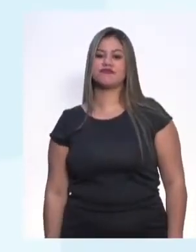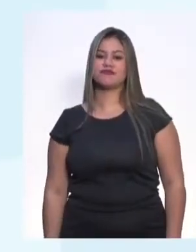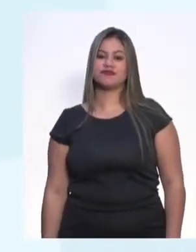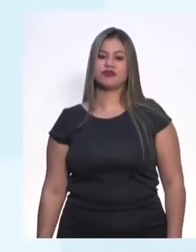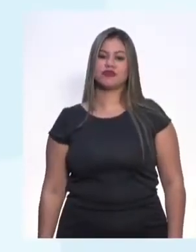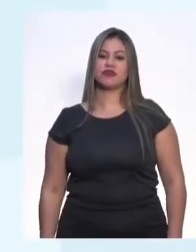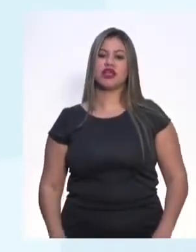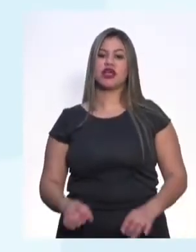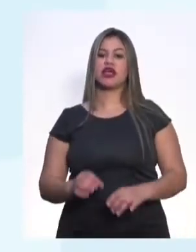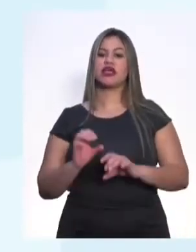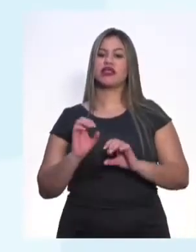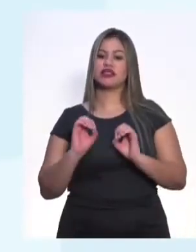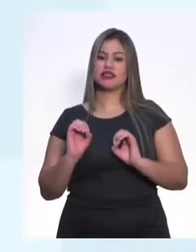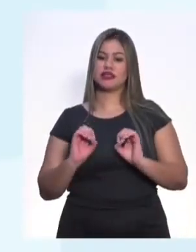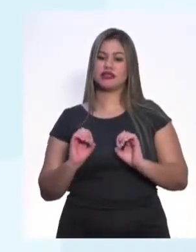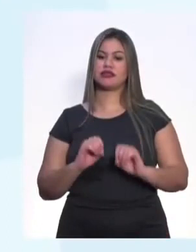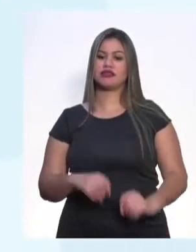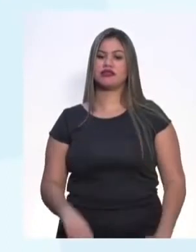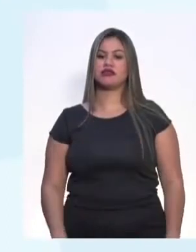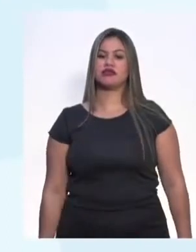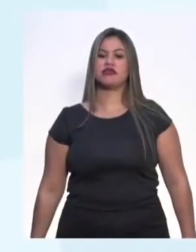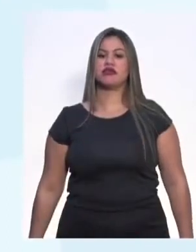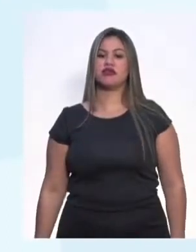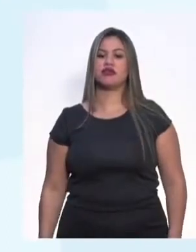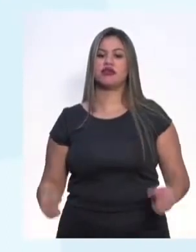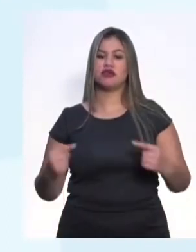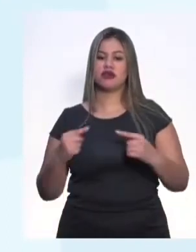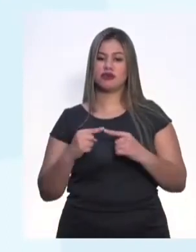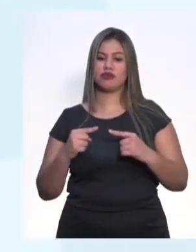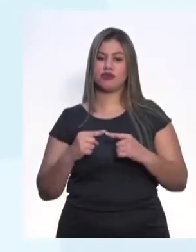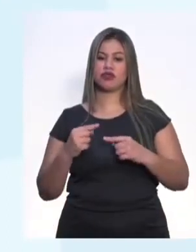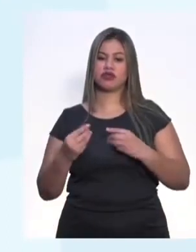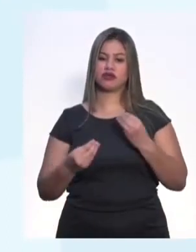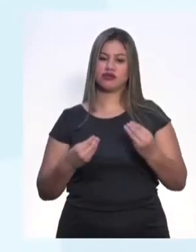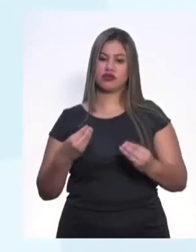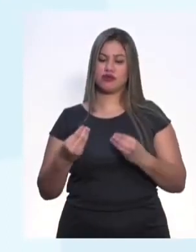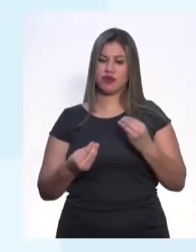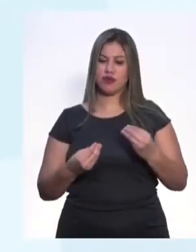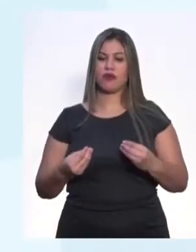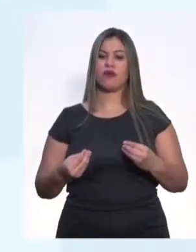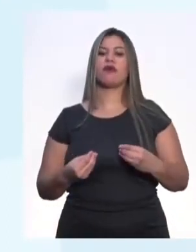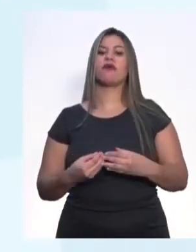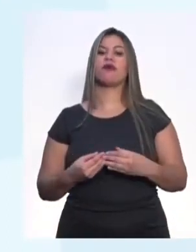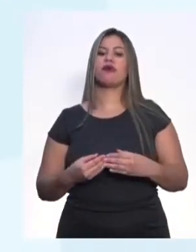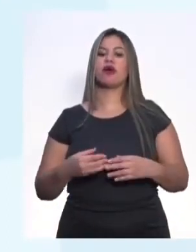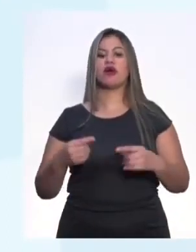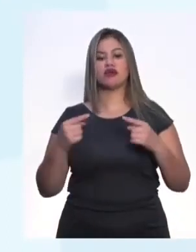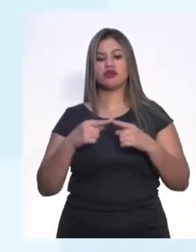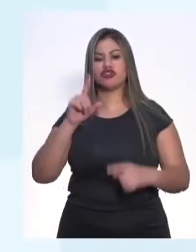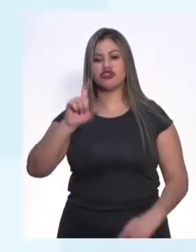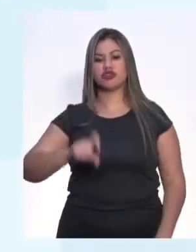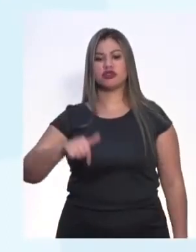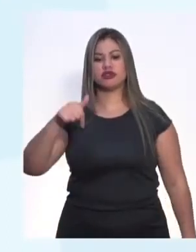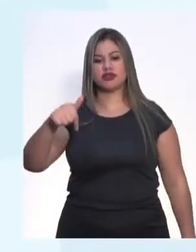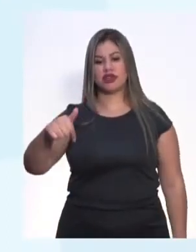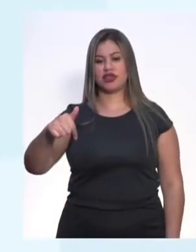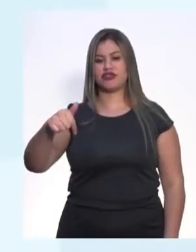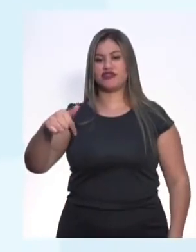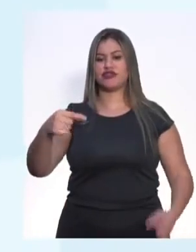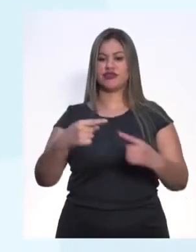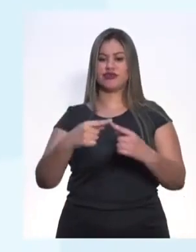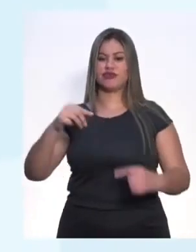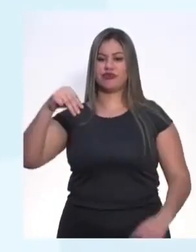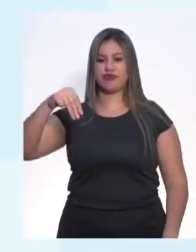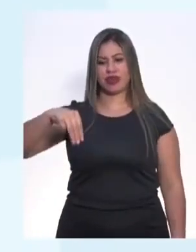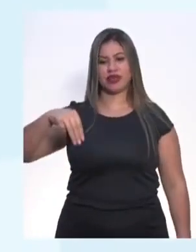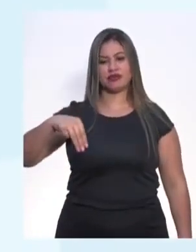Não sobrou nada. Então, o x vale 7. Como a gente está falando em metros quadrados, a lateral lá vai valer metros,